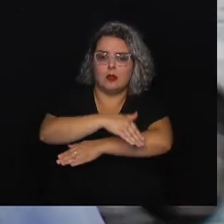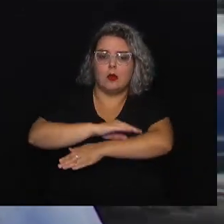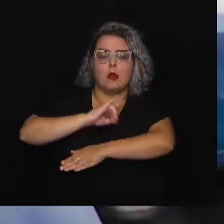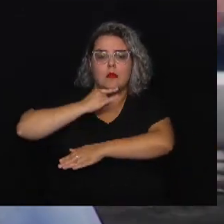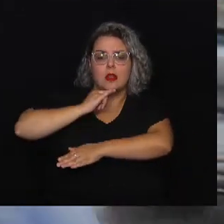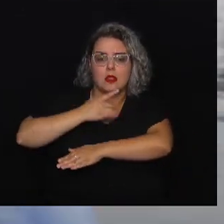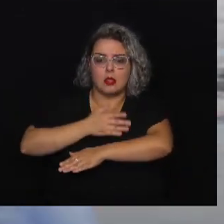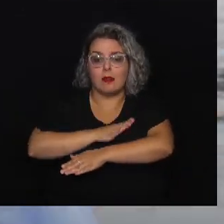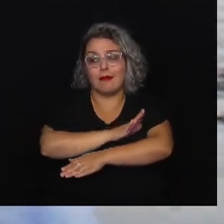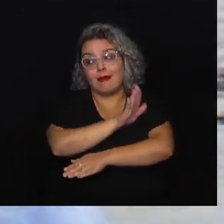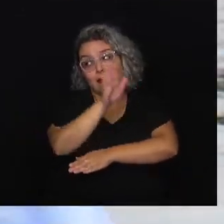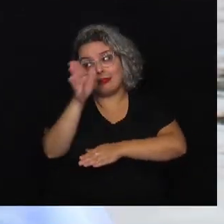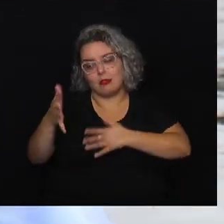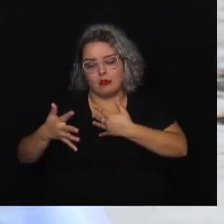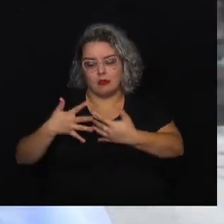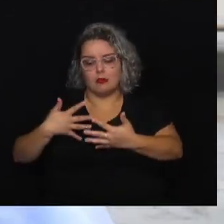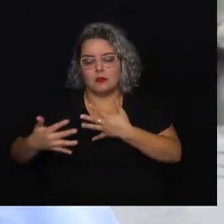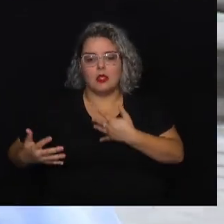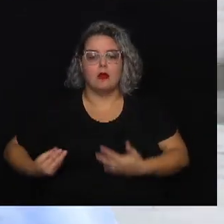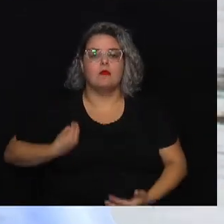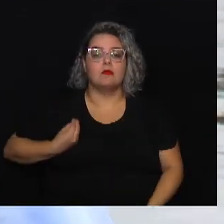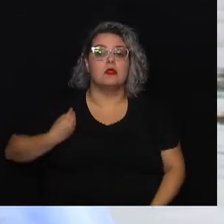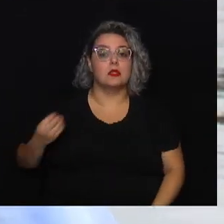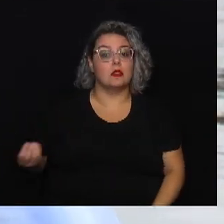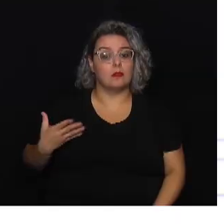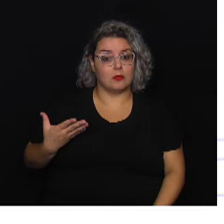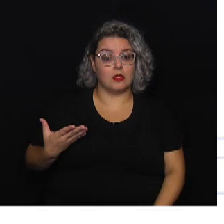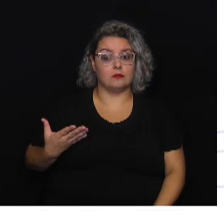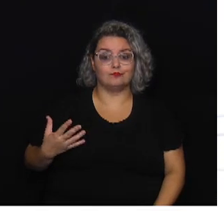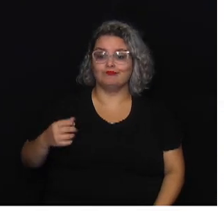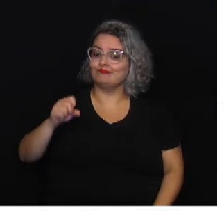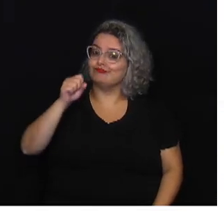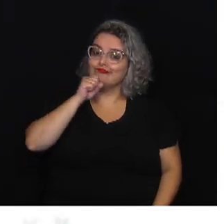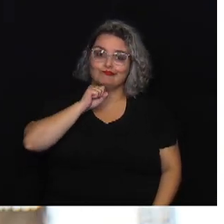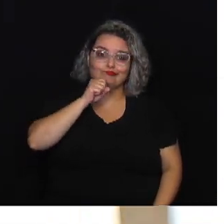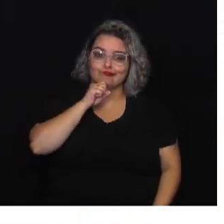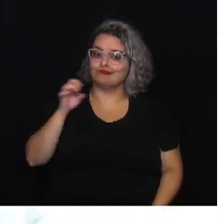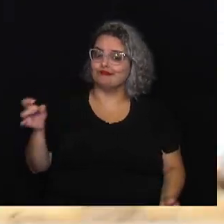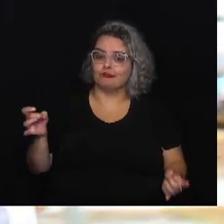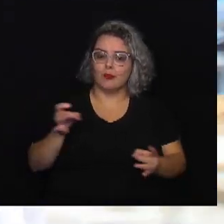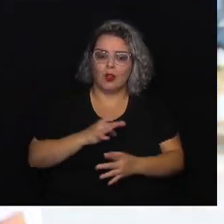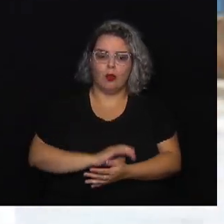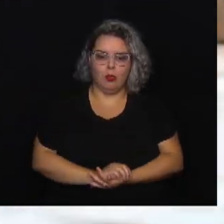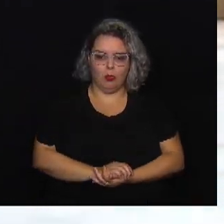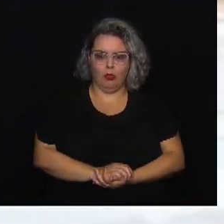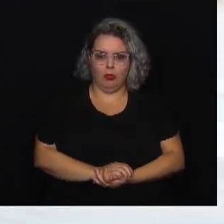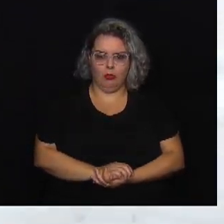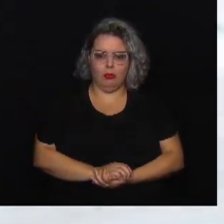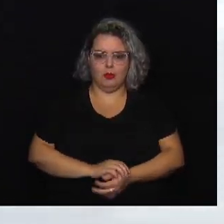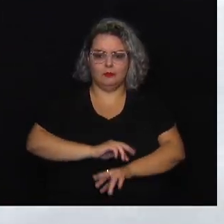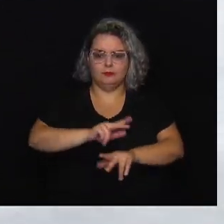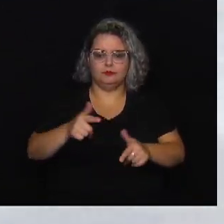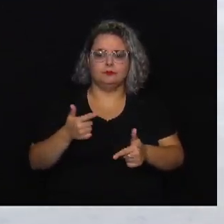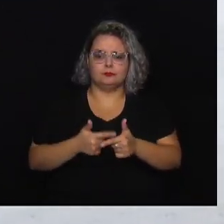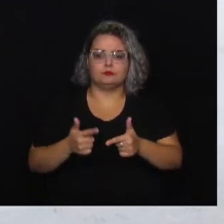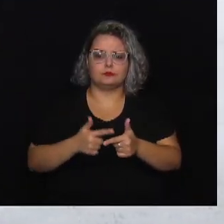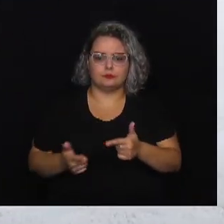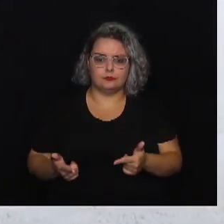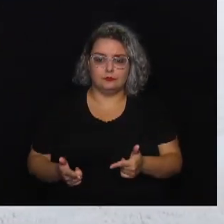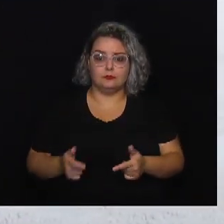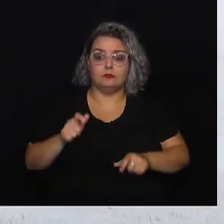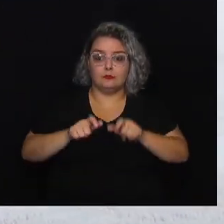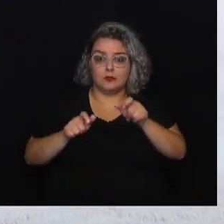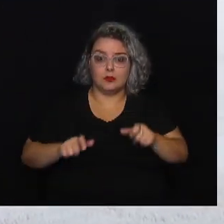até o Terminal Vida Nova e está inacabado, né, e causando muitos problemas, tanto para os usuários